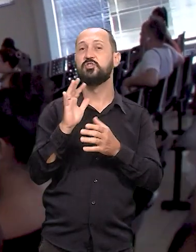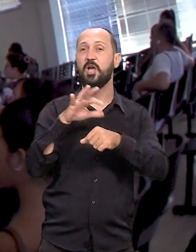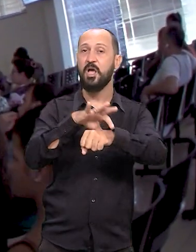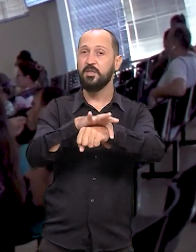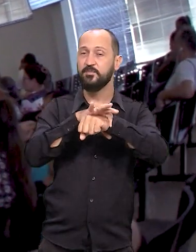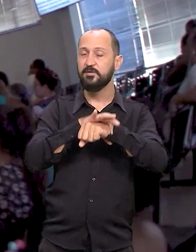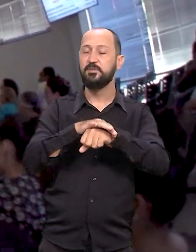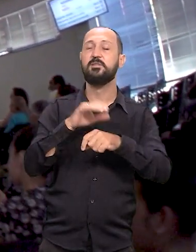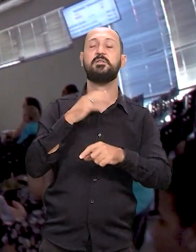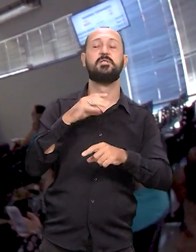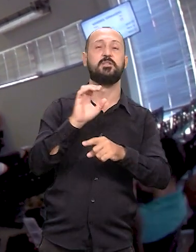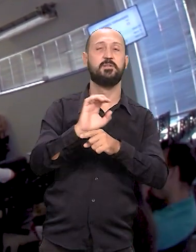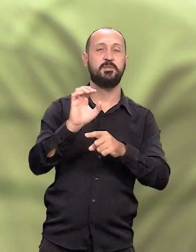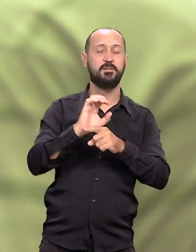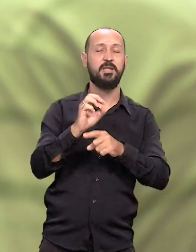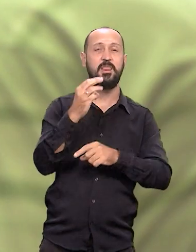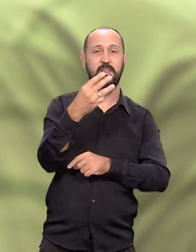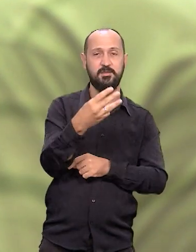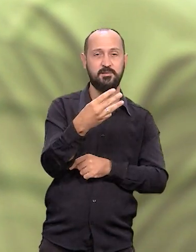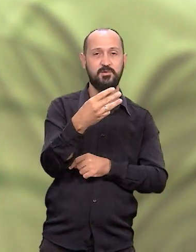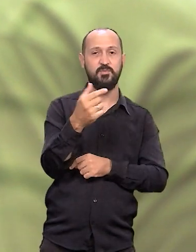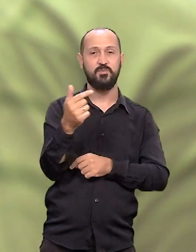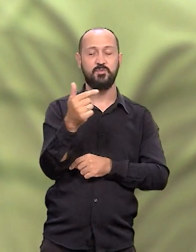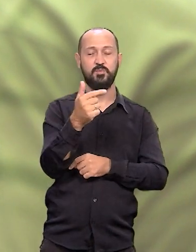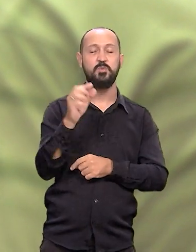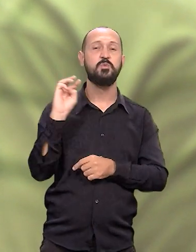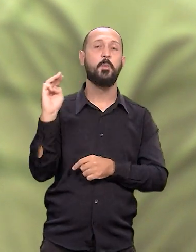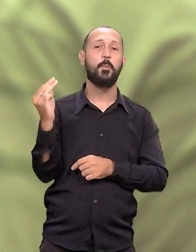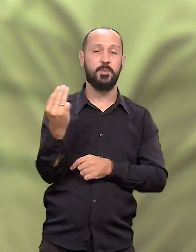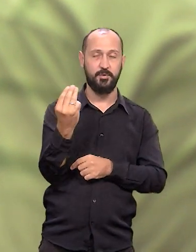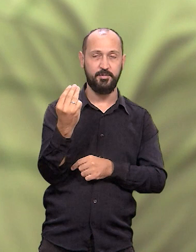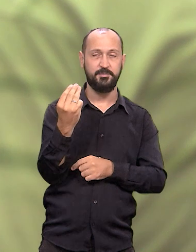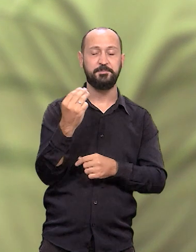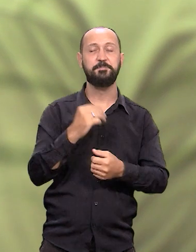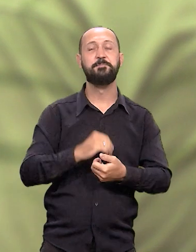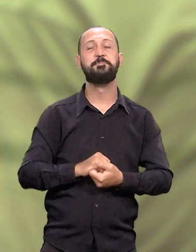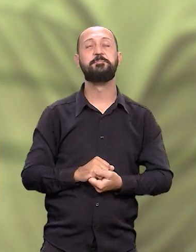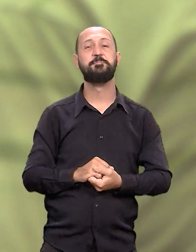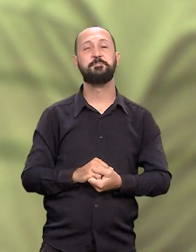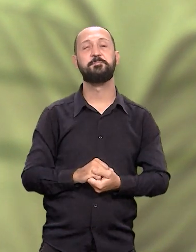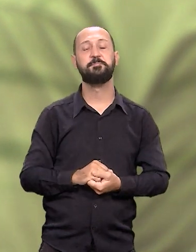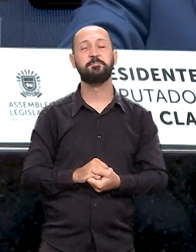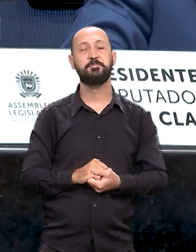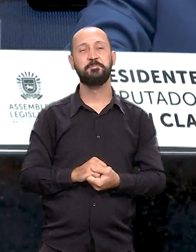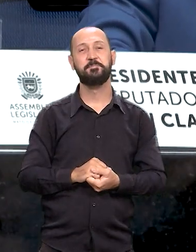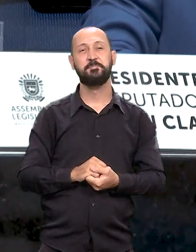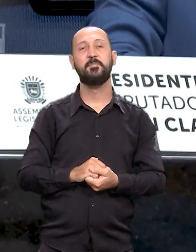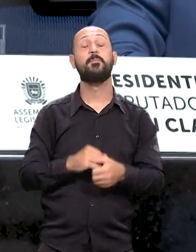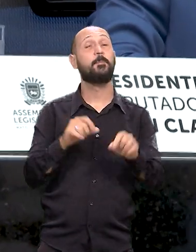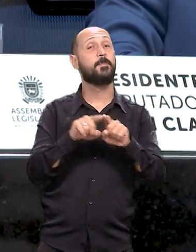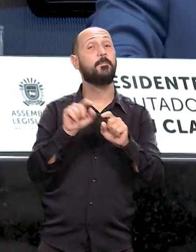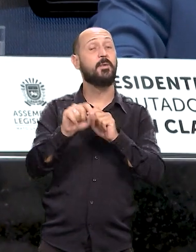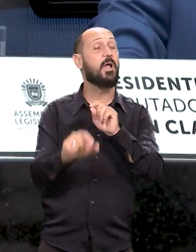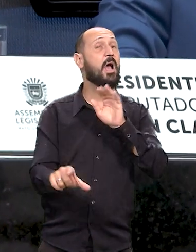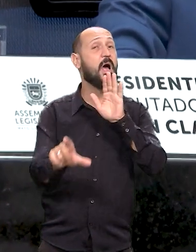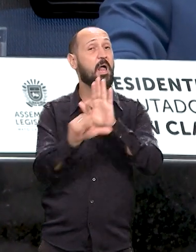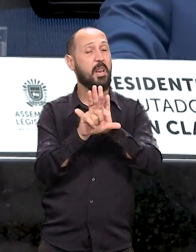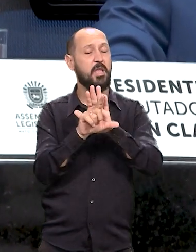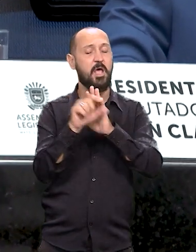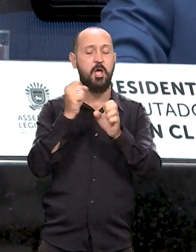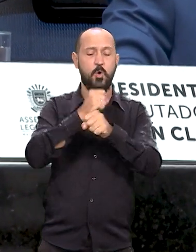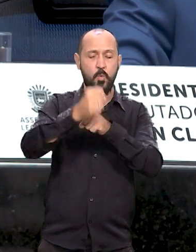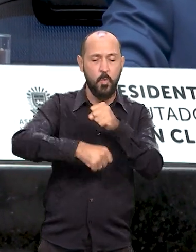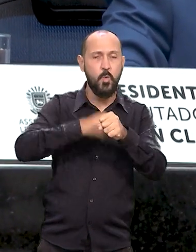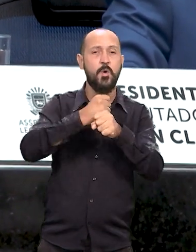a Defensoria Pública do Estado, 322 milhões e 800 mil reais. Além disso, a Lei